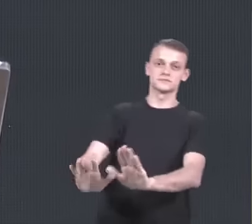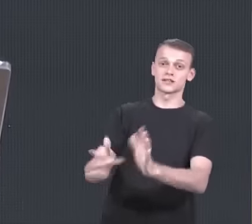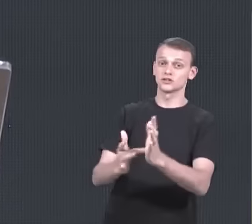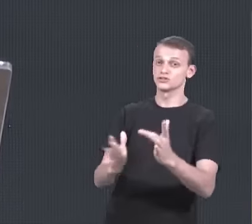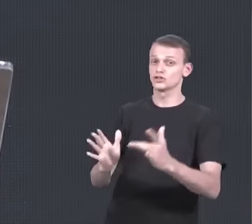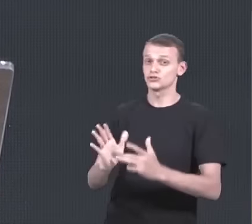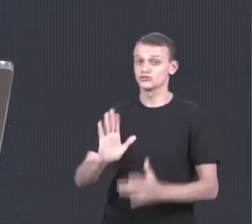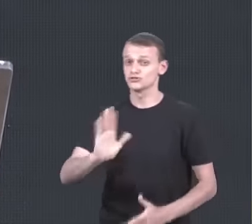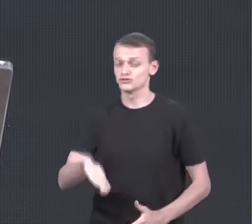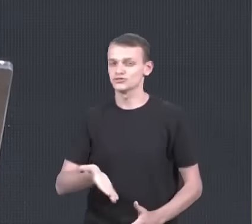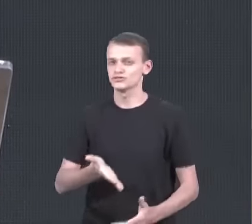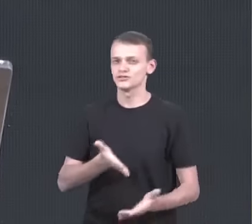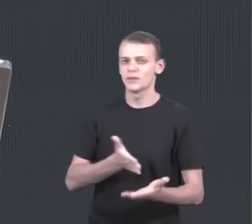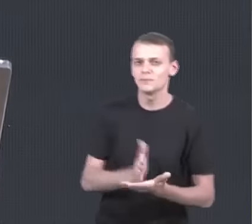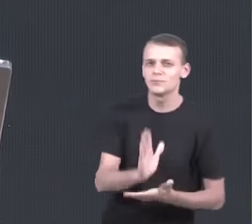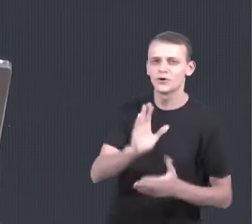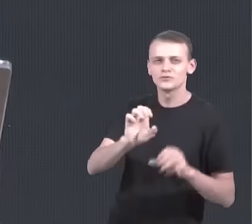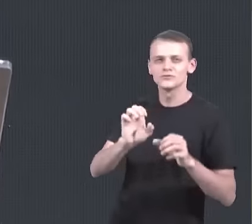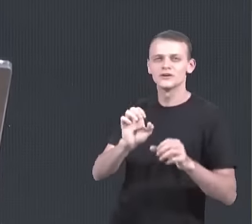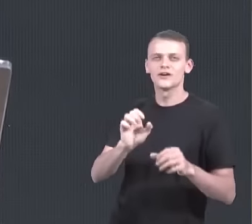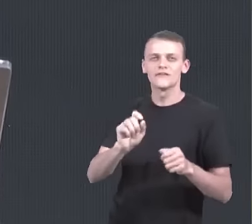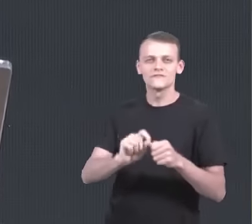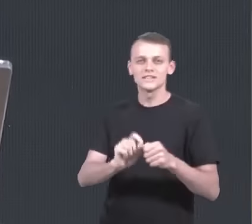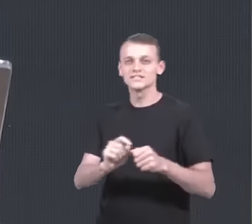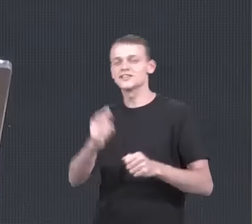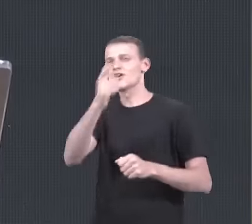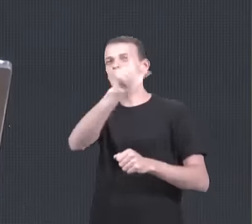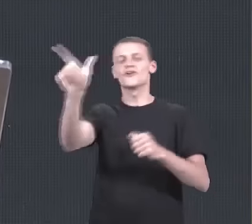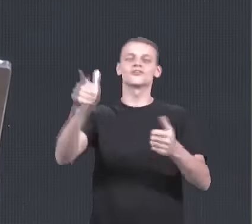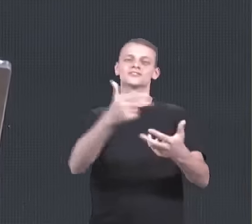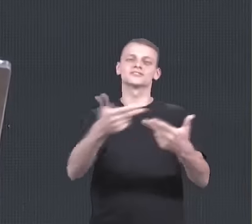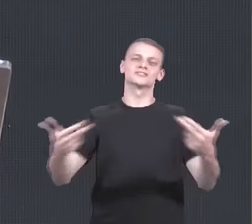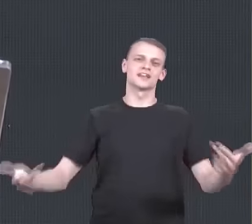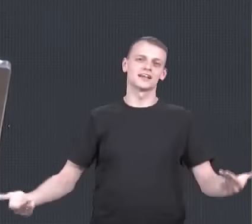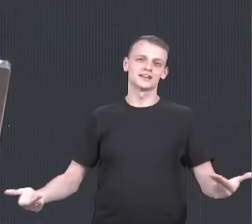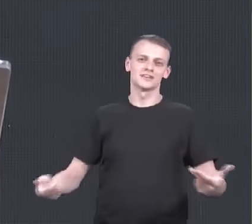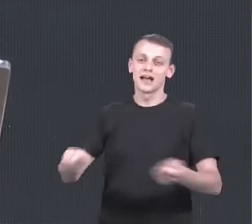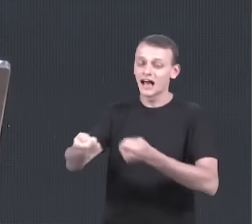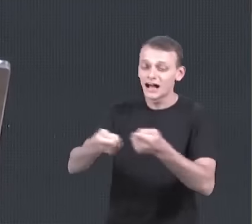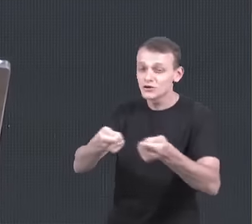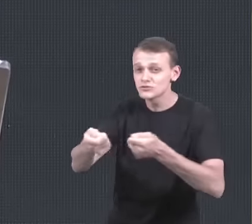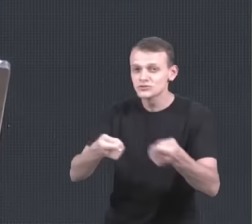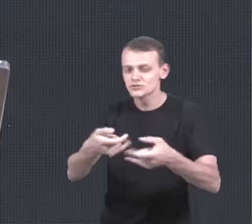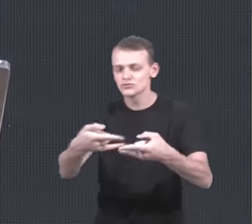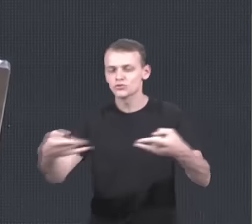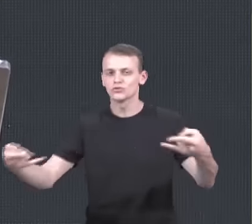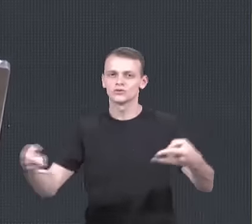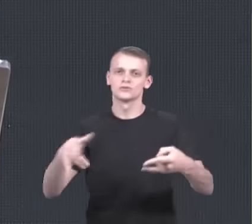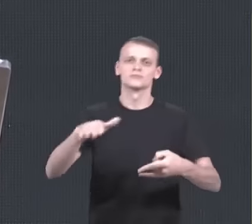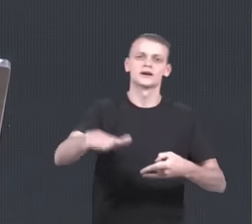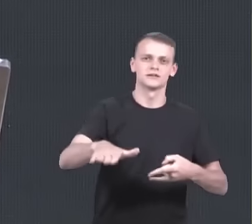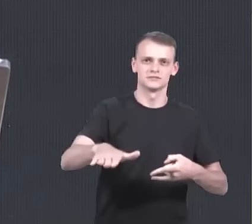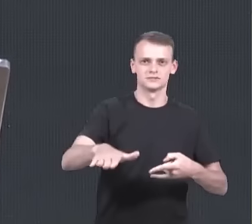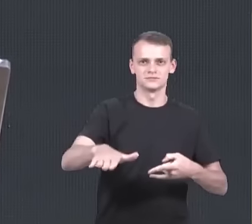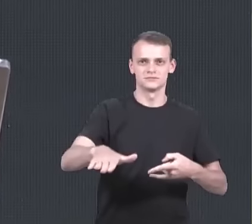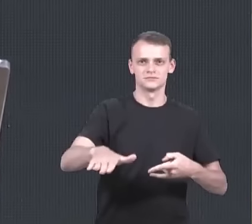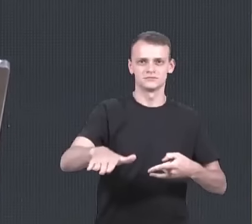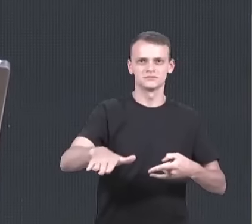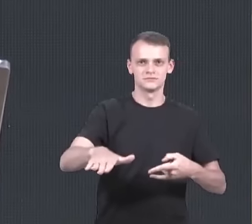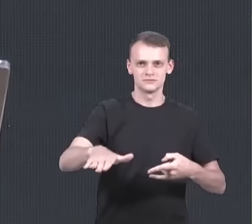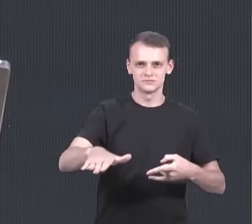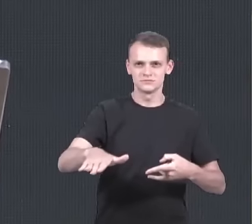Jesus estava pronto para fazer o enfrentamento em outro nível. A tentação é o seu bilhete de promoção.